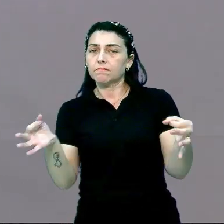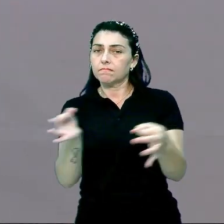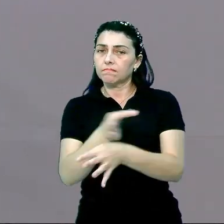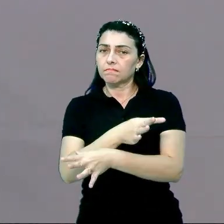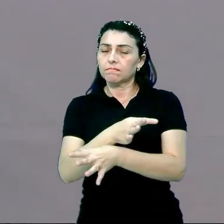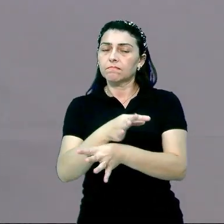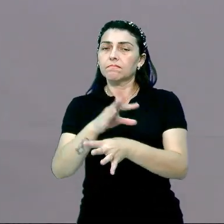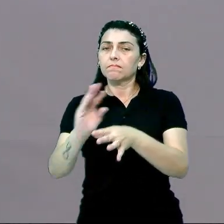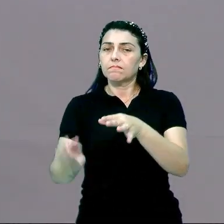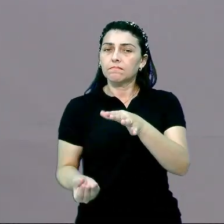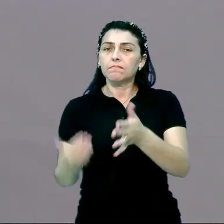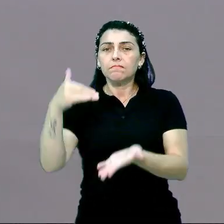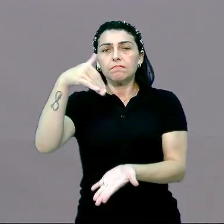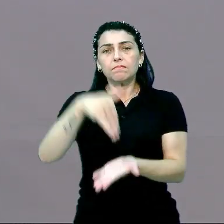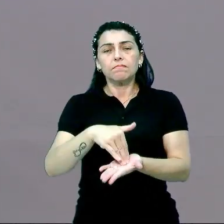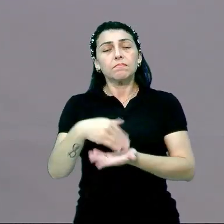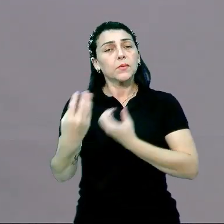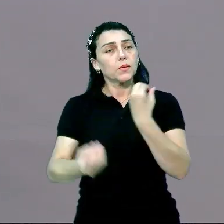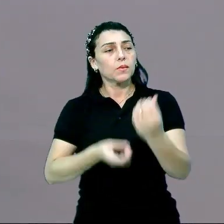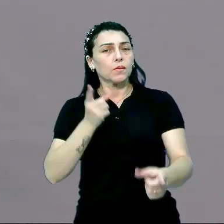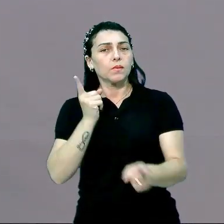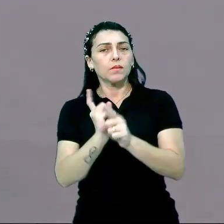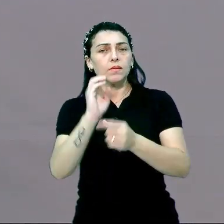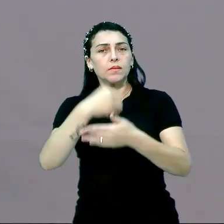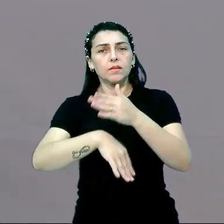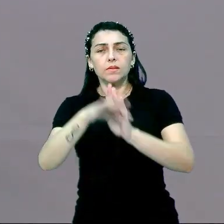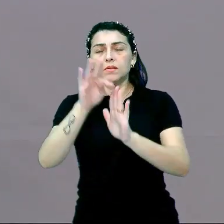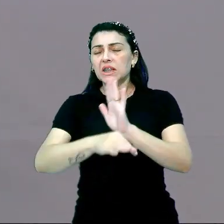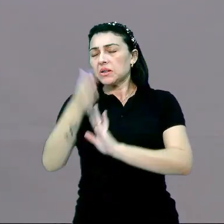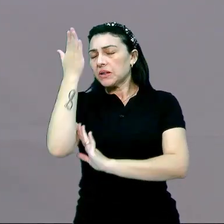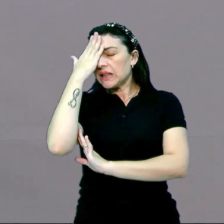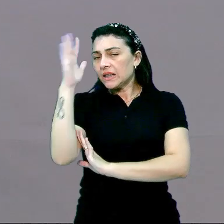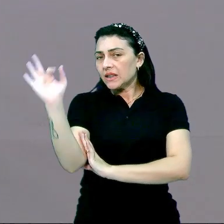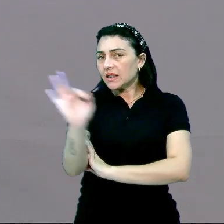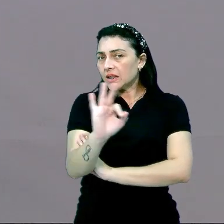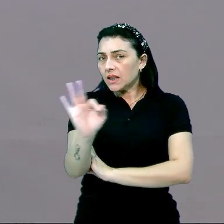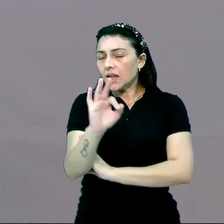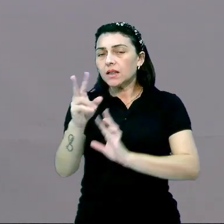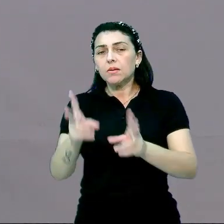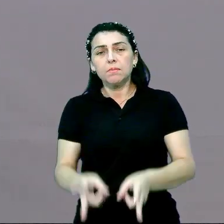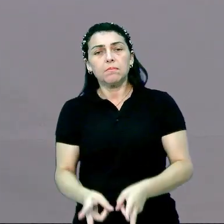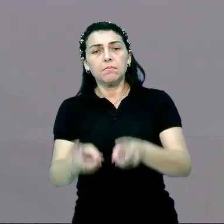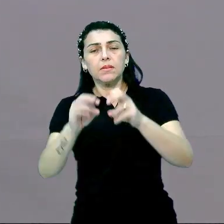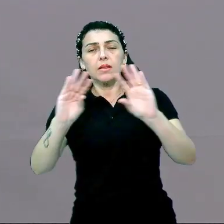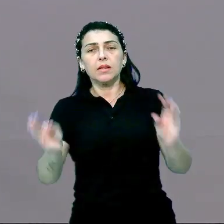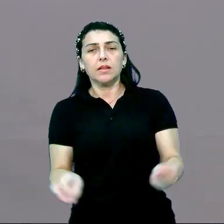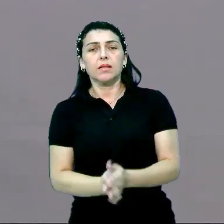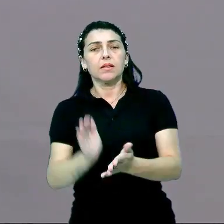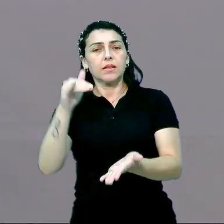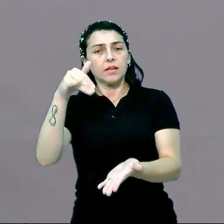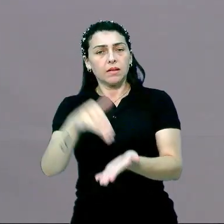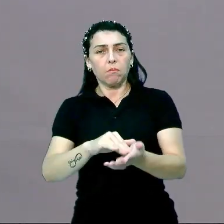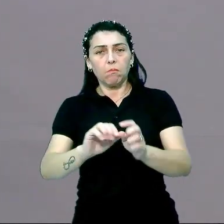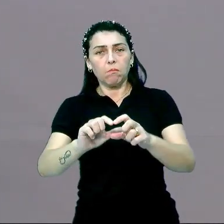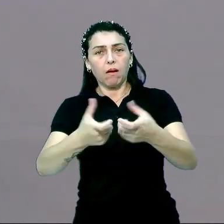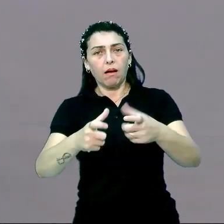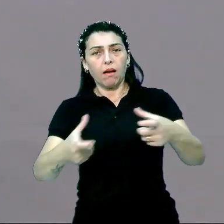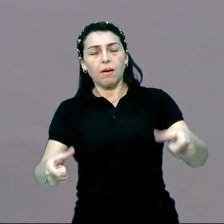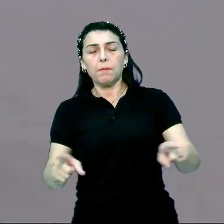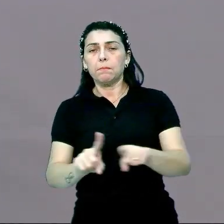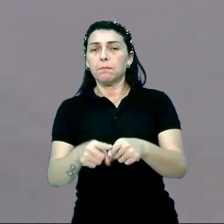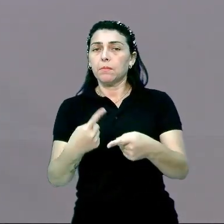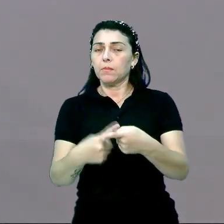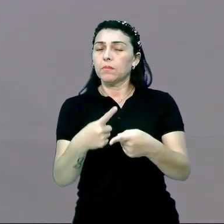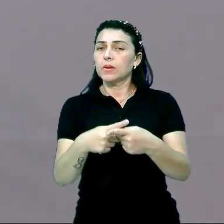conclusão. E aí, professora, como é que eu encontro isso dentro do texto? Eu não entendi nada. Observe que a conclusão ela fica até um pouco extensa, porque para